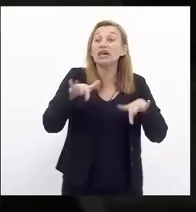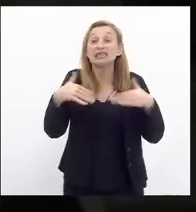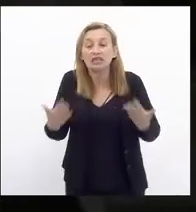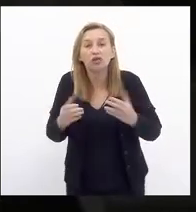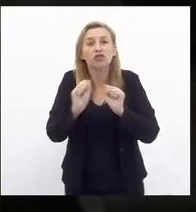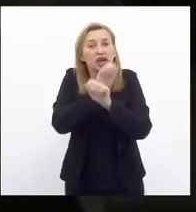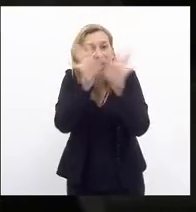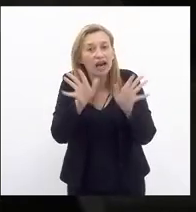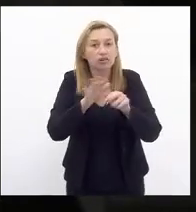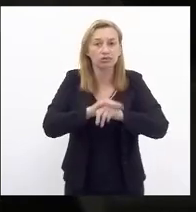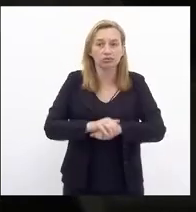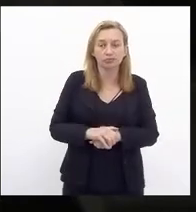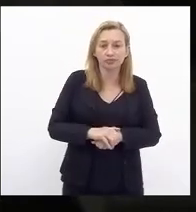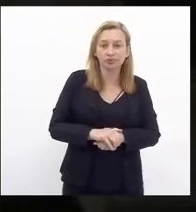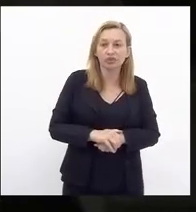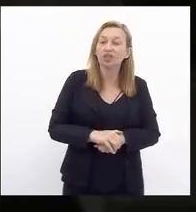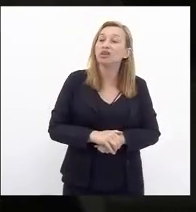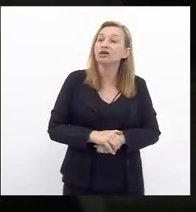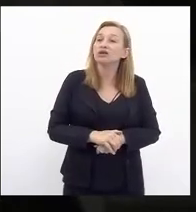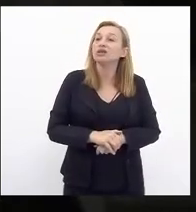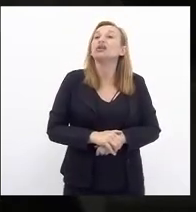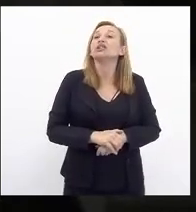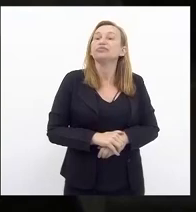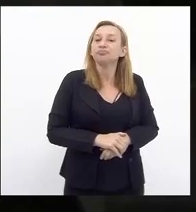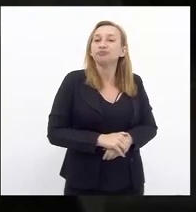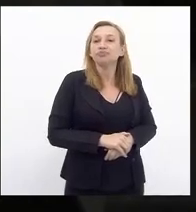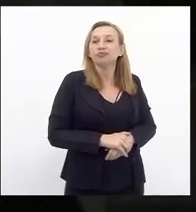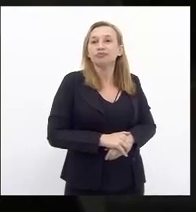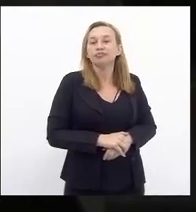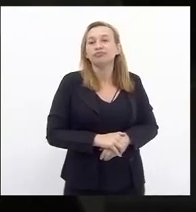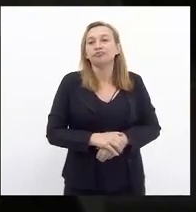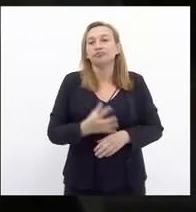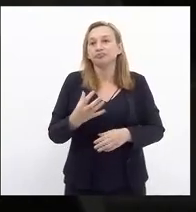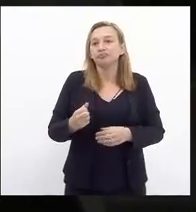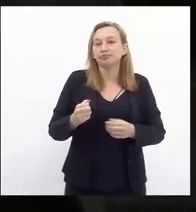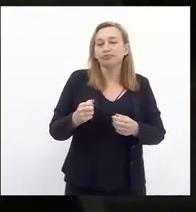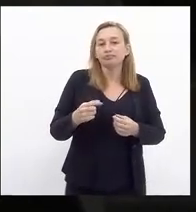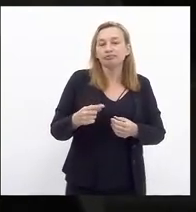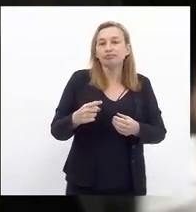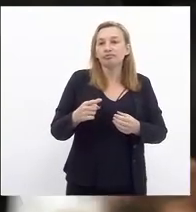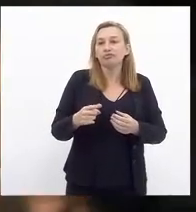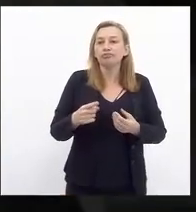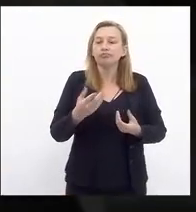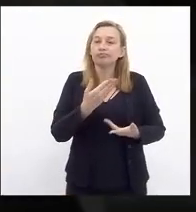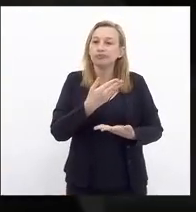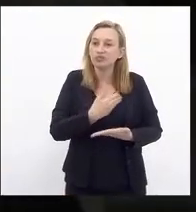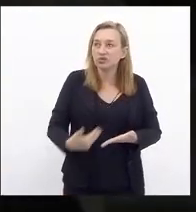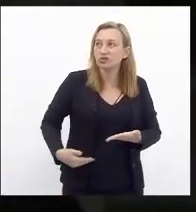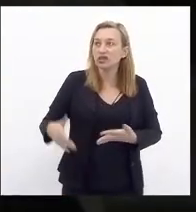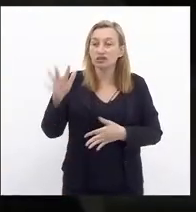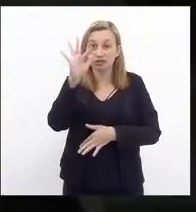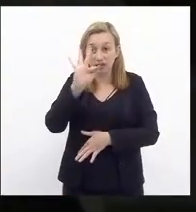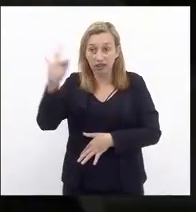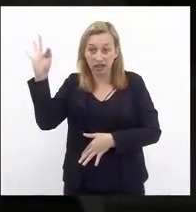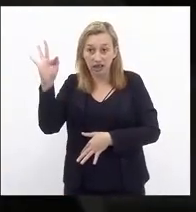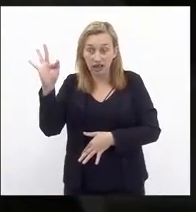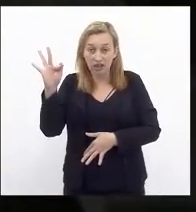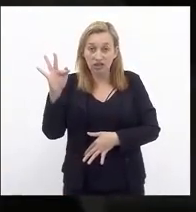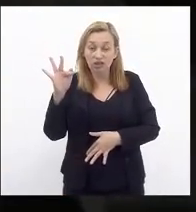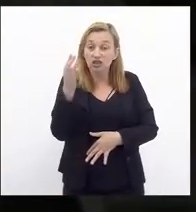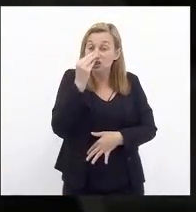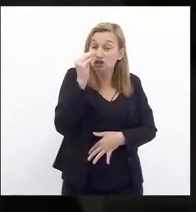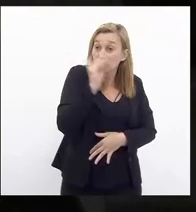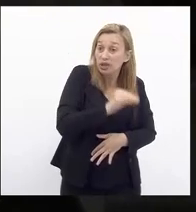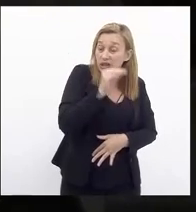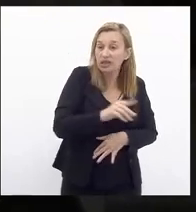que fique muito claro além de aderir e além de aderir a lógica do governo federal a lógica ultraliberal de ferrar com